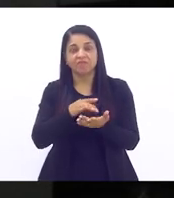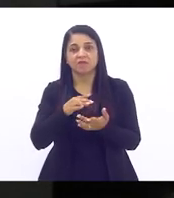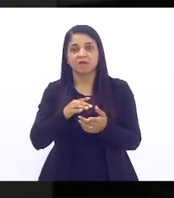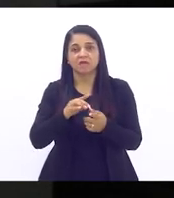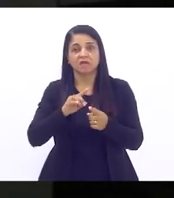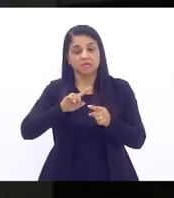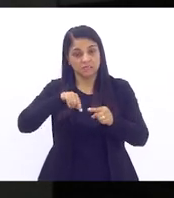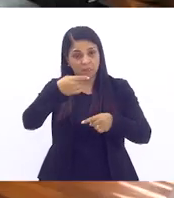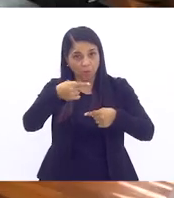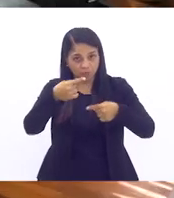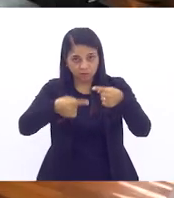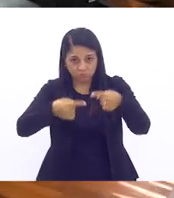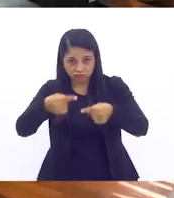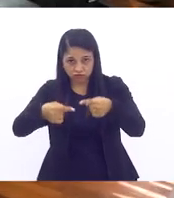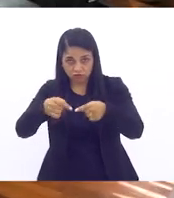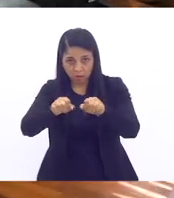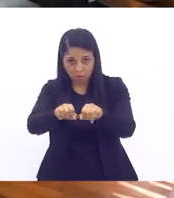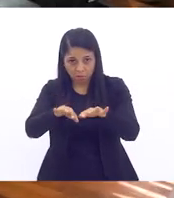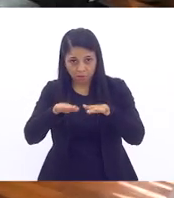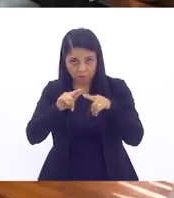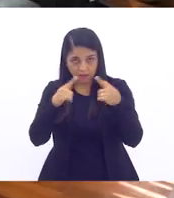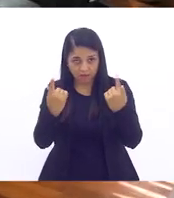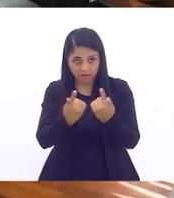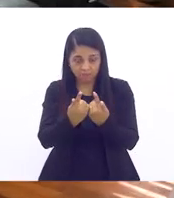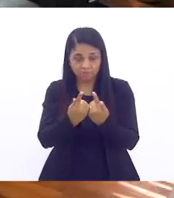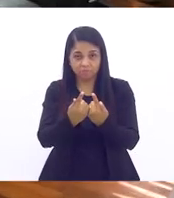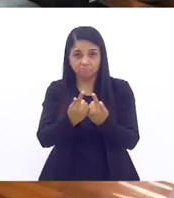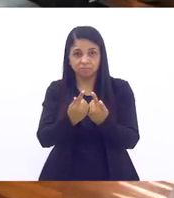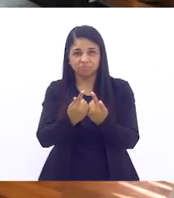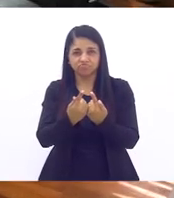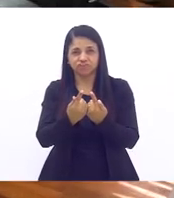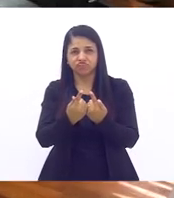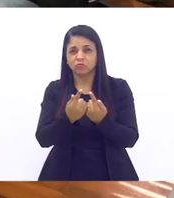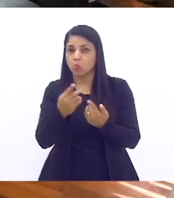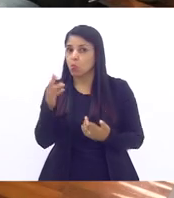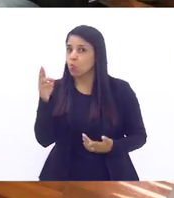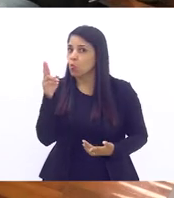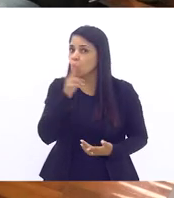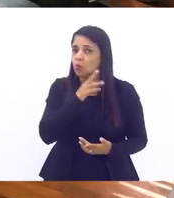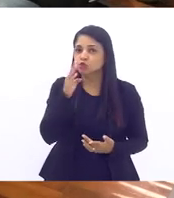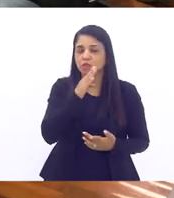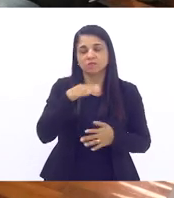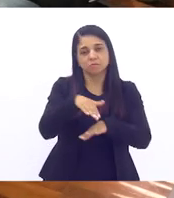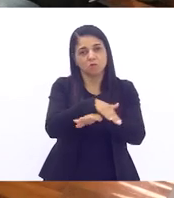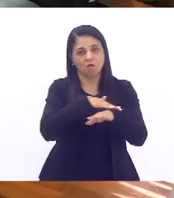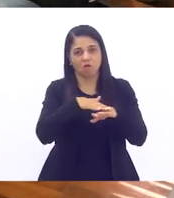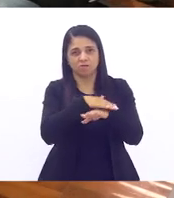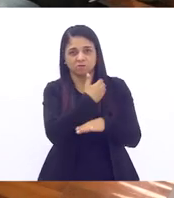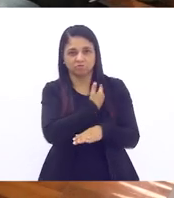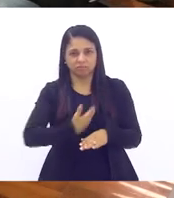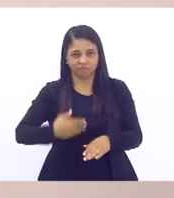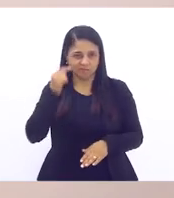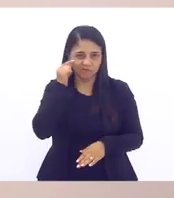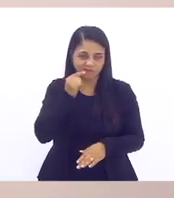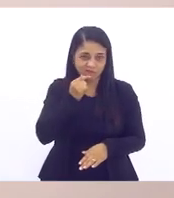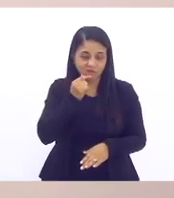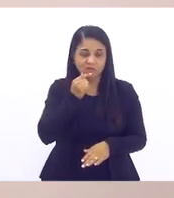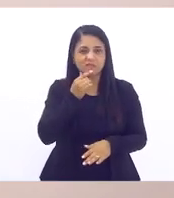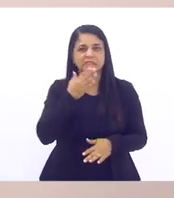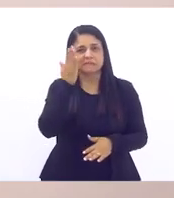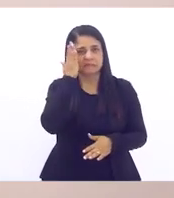a discussão em plenário aí a gente vai ter já máxima urgência para conversar com o governador e eu tenho certeza como a gente sabe